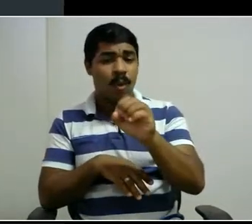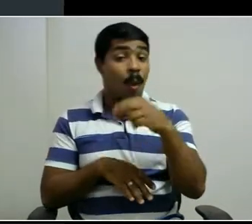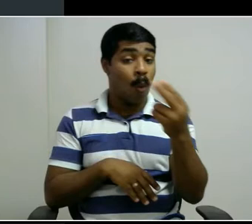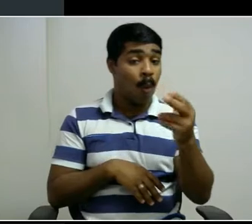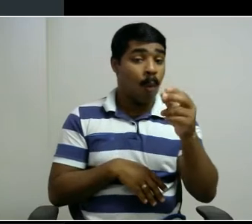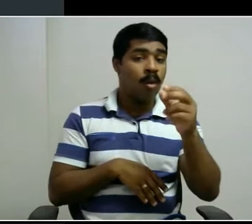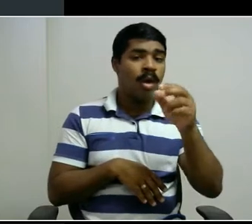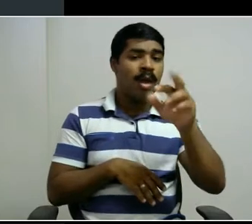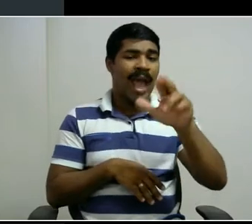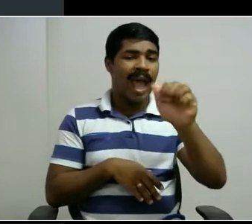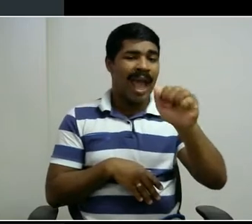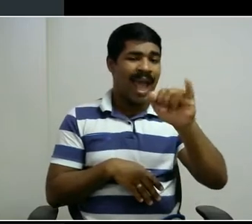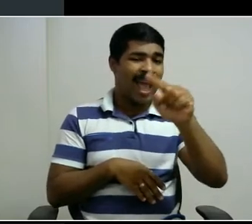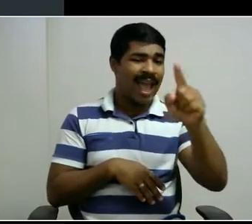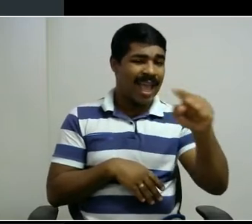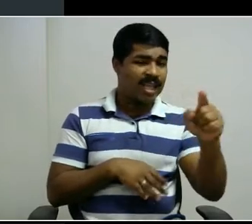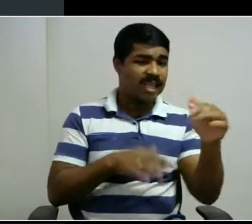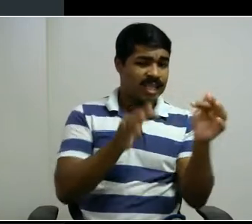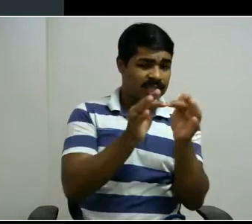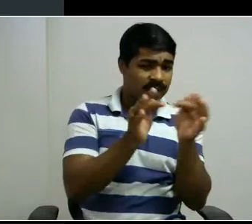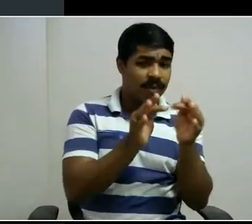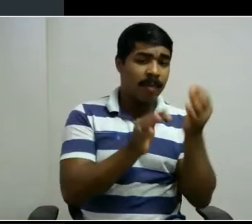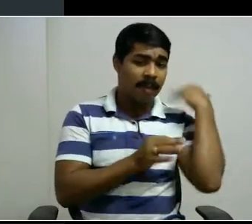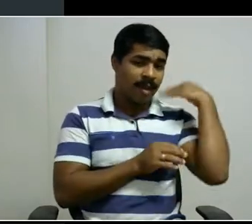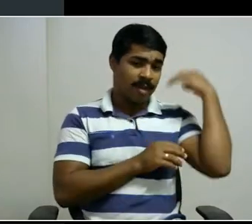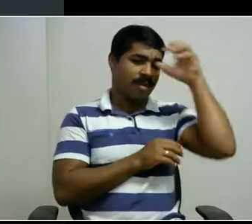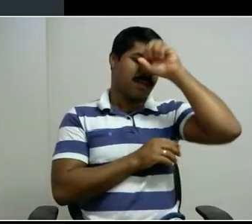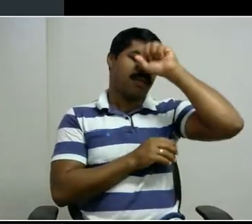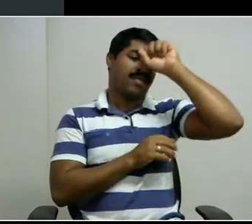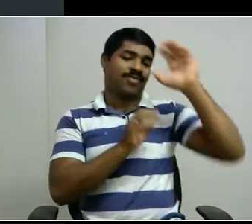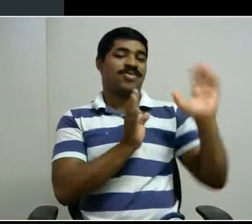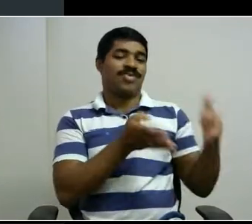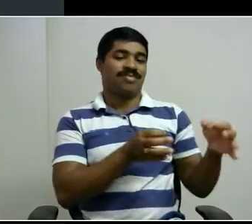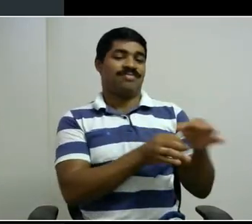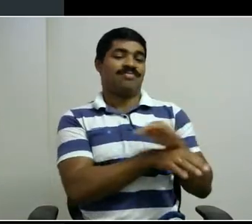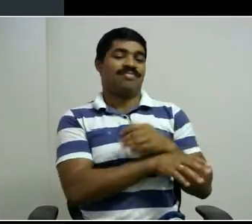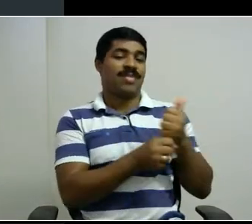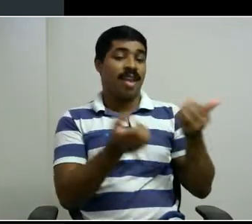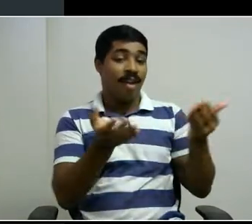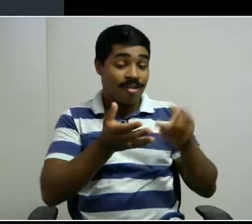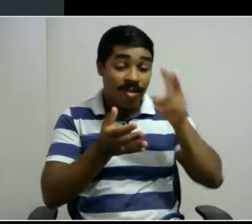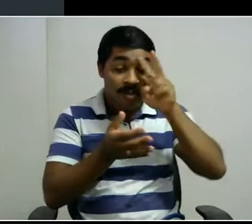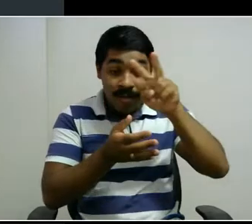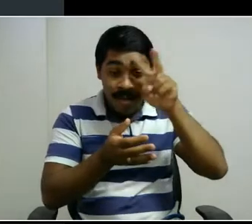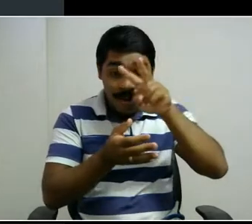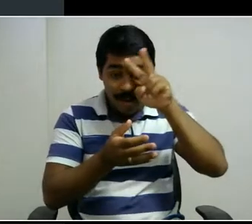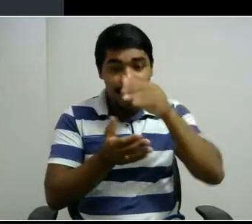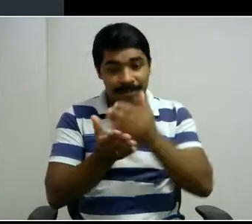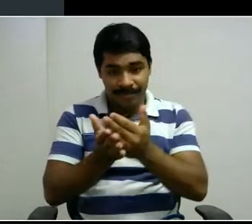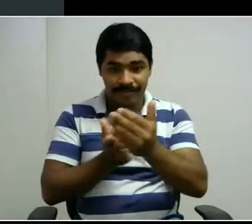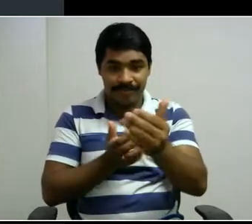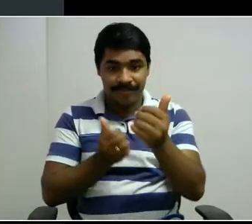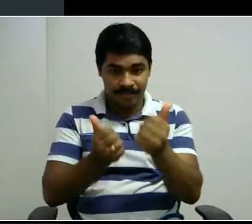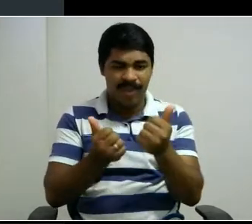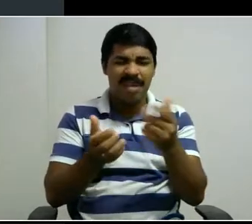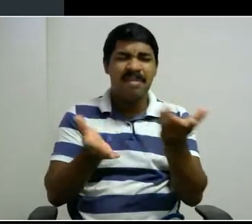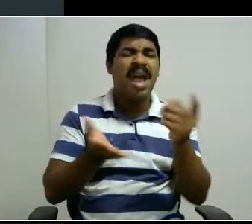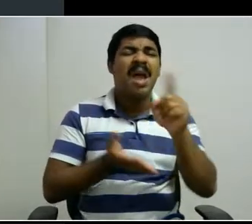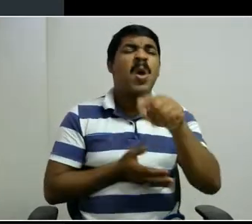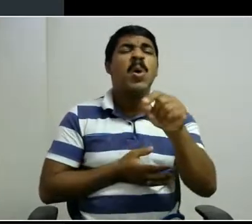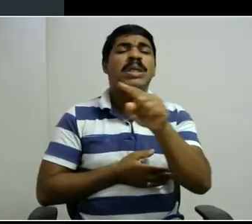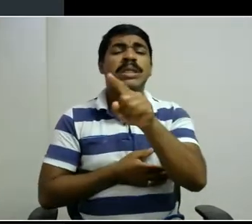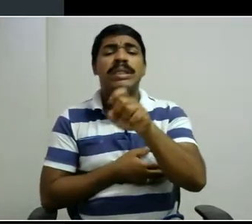aula anterior. Tá? Essa só é uma revisão para começarmos o assunto. O que é o zero ou raiz de uma função?